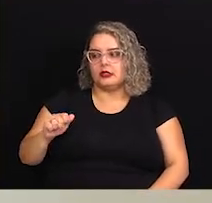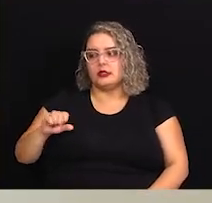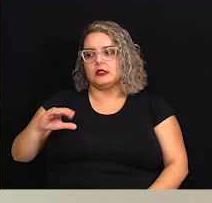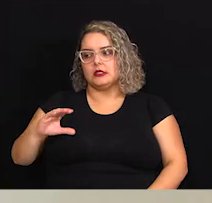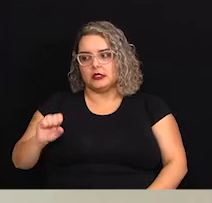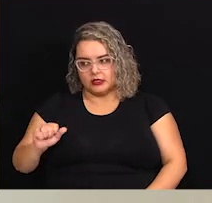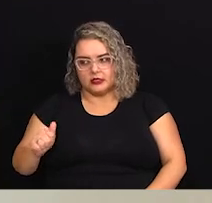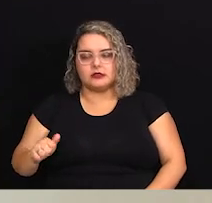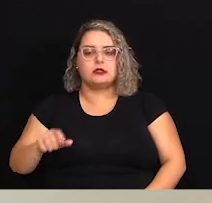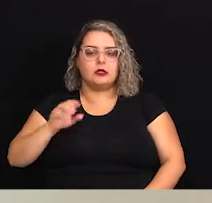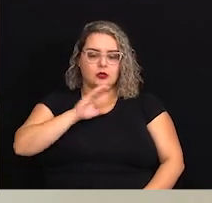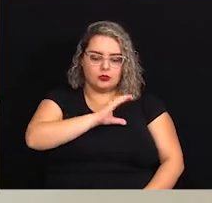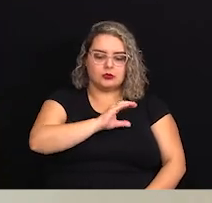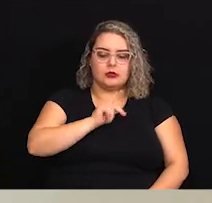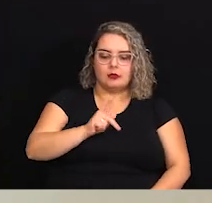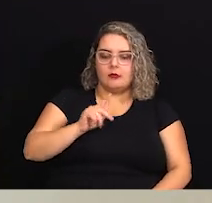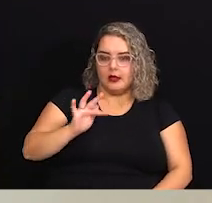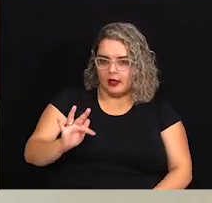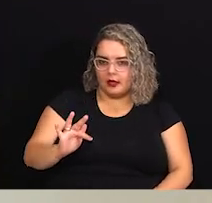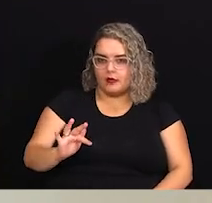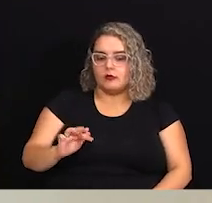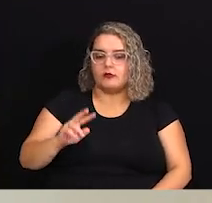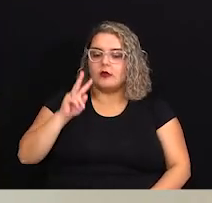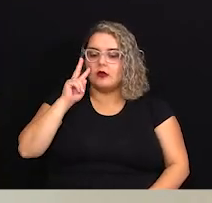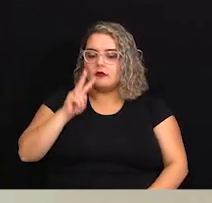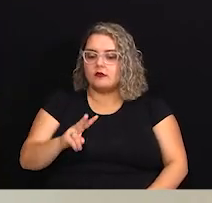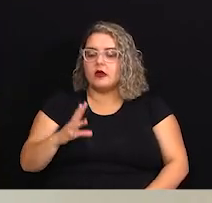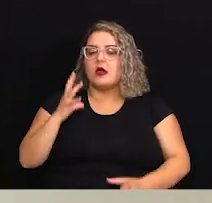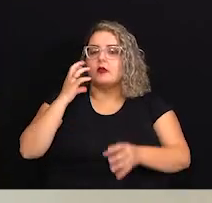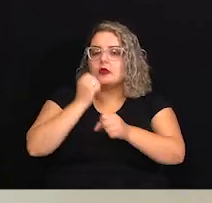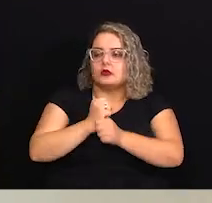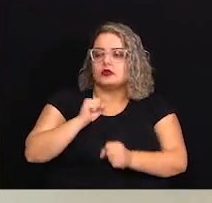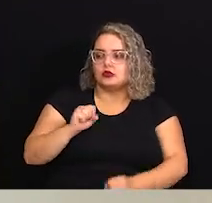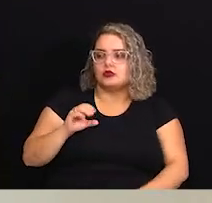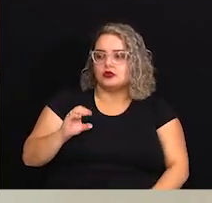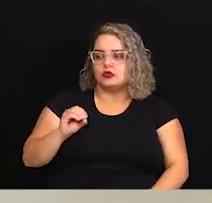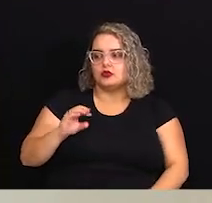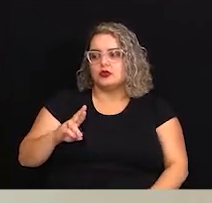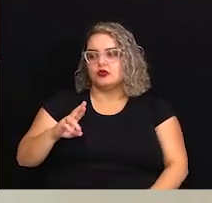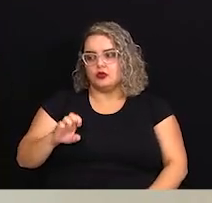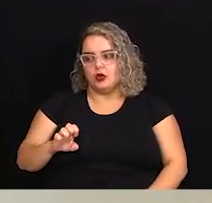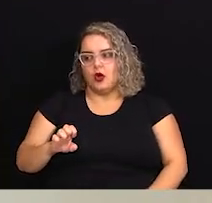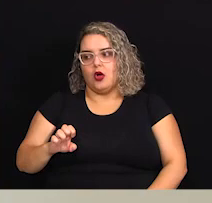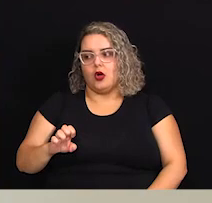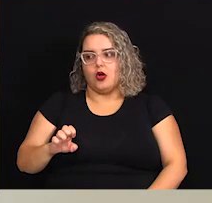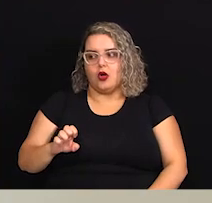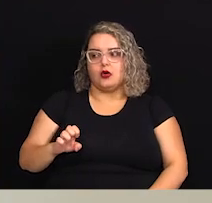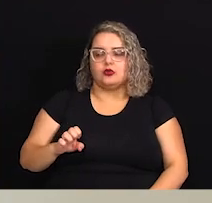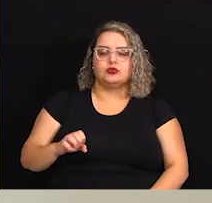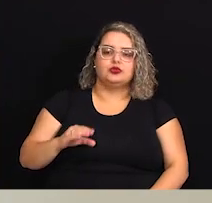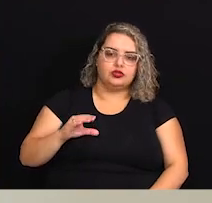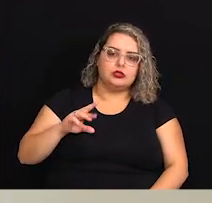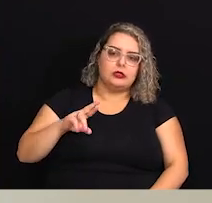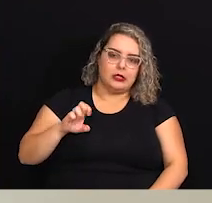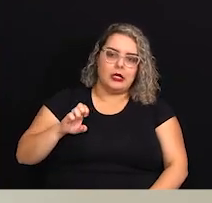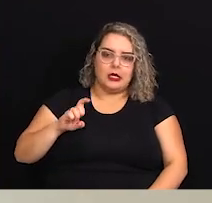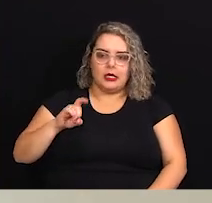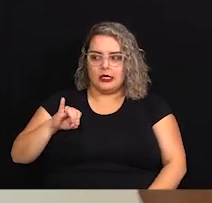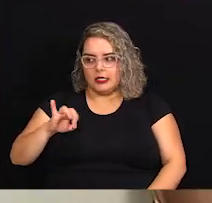seu CPF e lá vai mostrar qual é a sua pontuação. Dá para você saber como está seu score de